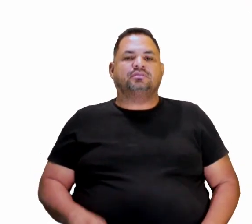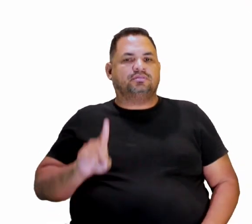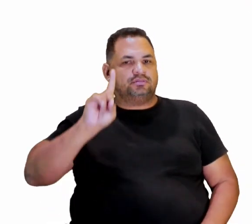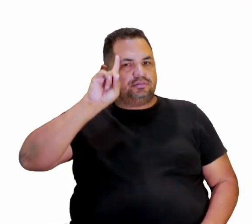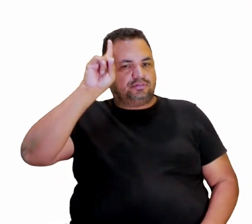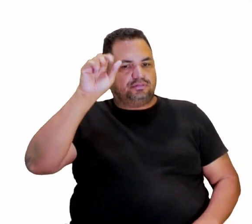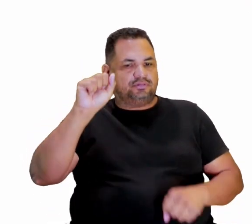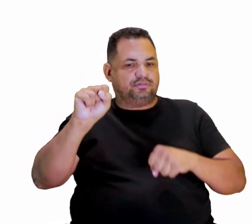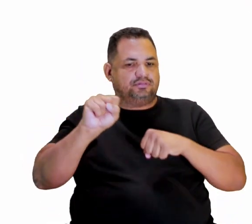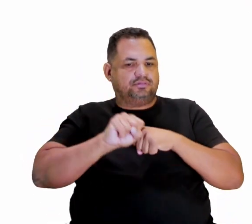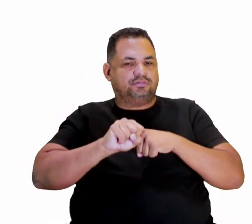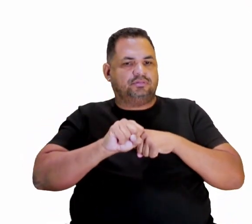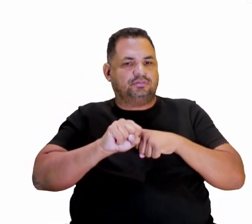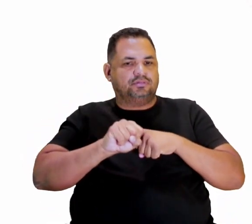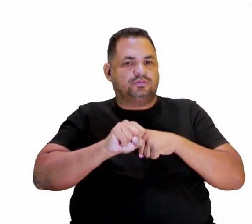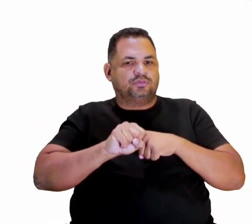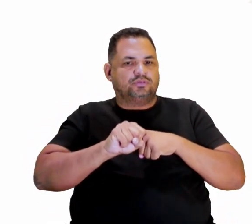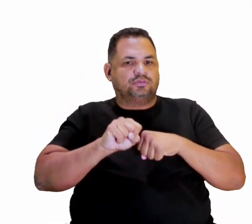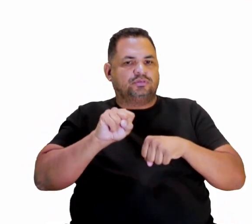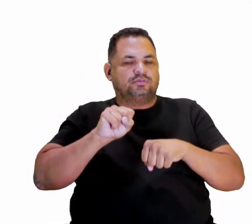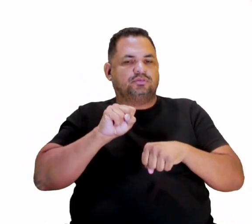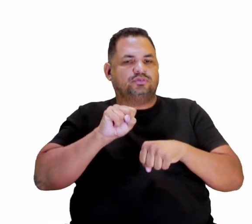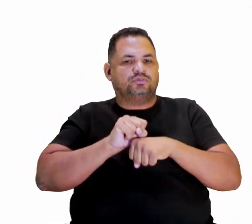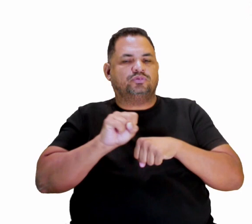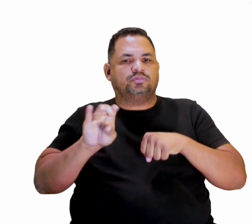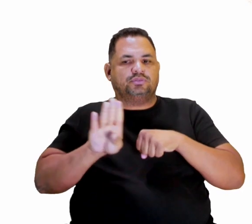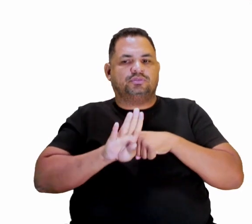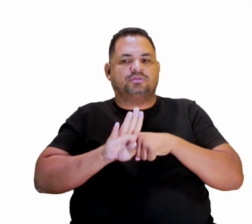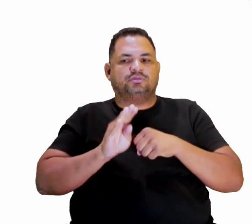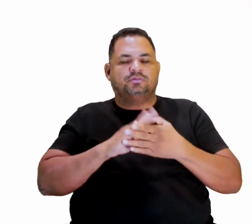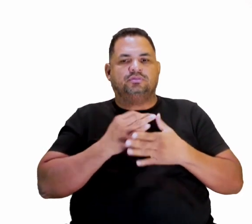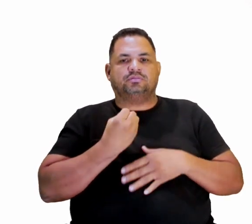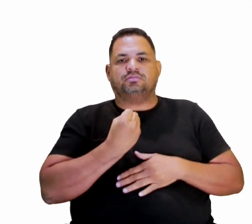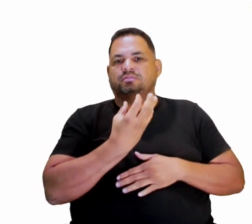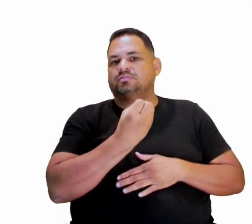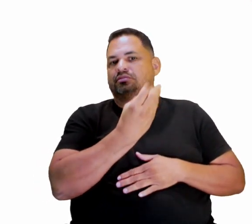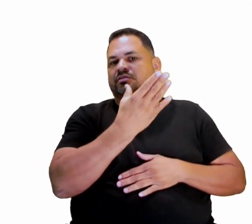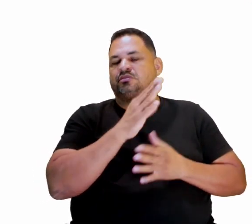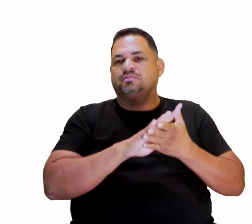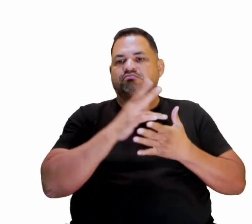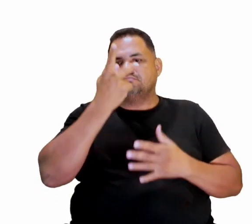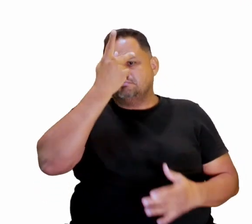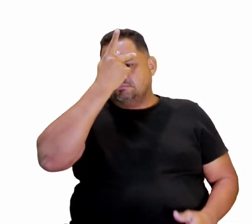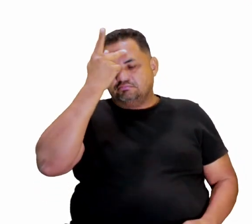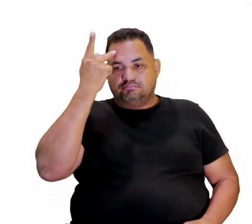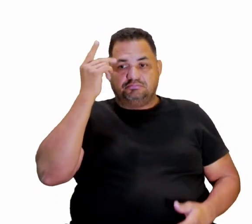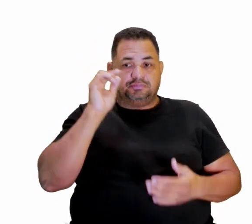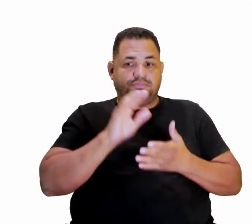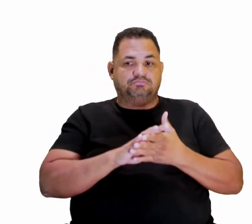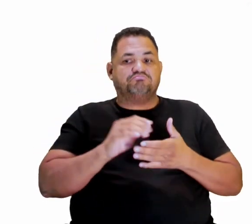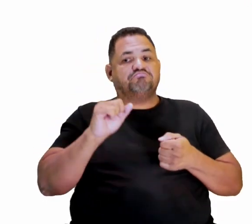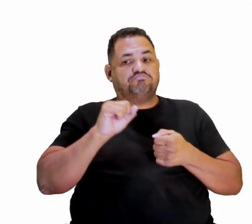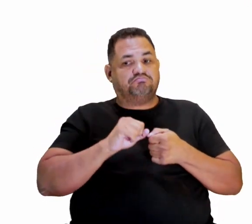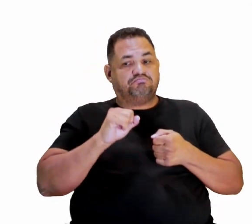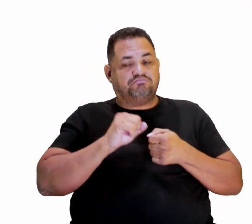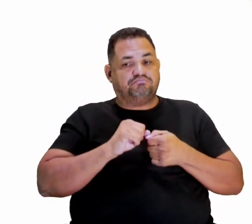de substantivo, né? Viajar, a questão de viajar é algo que as pessoas estão